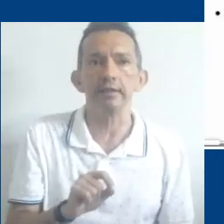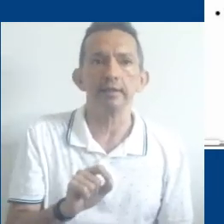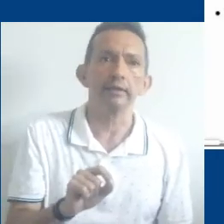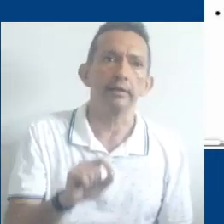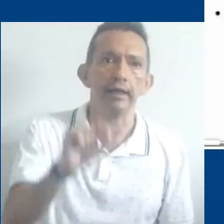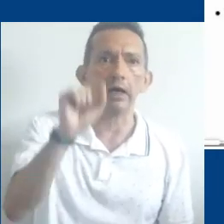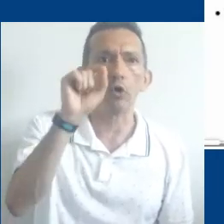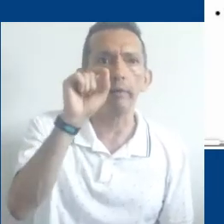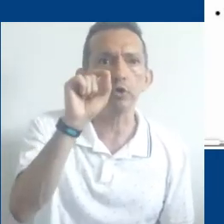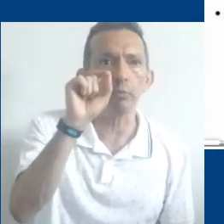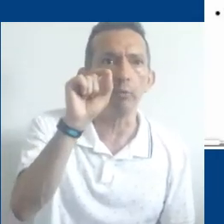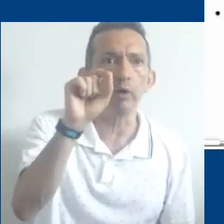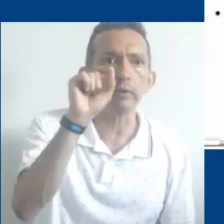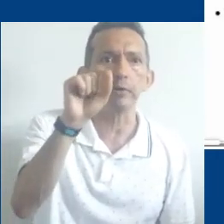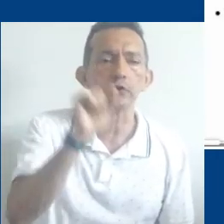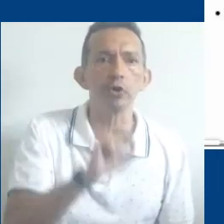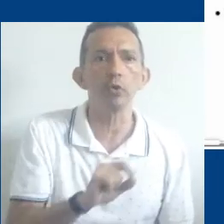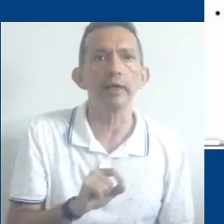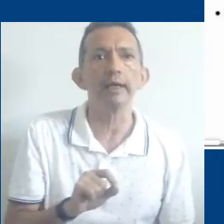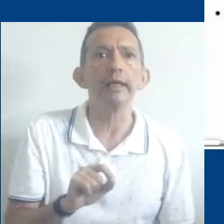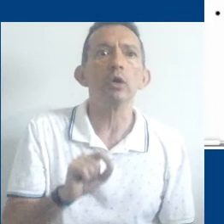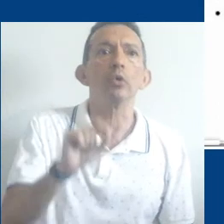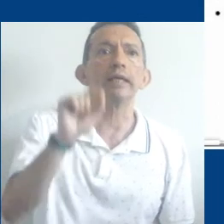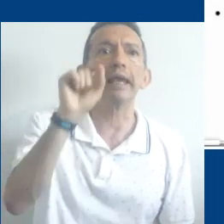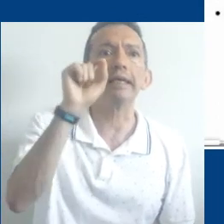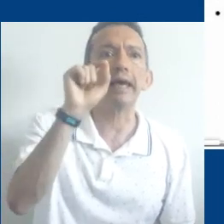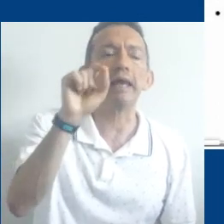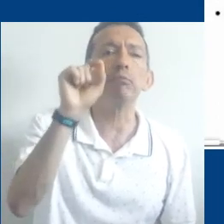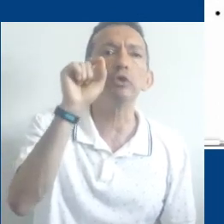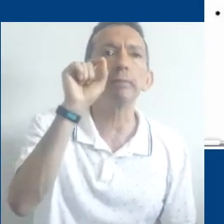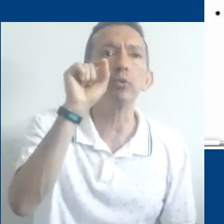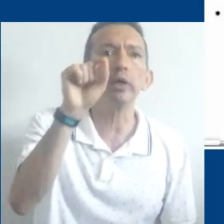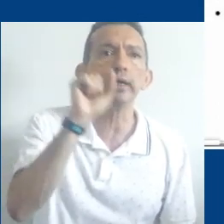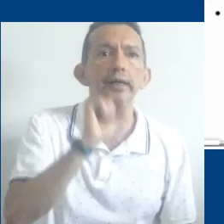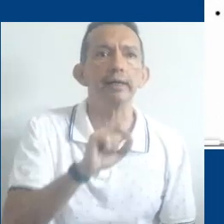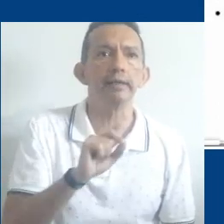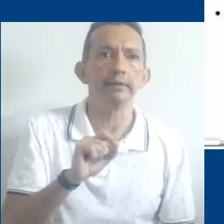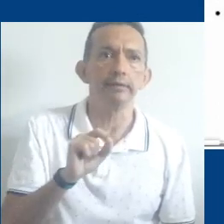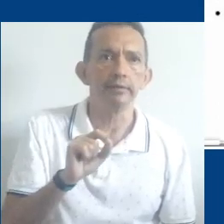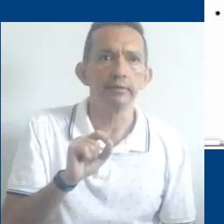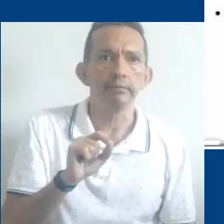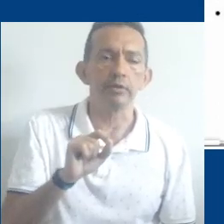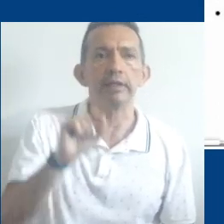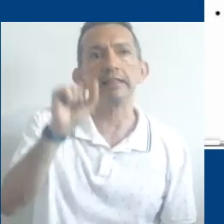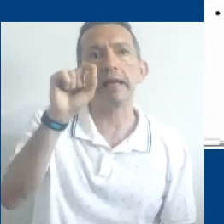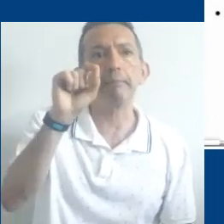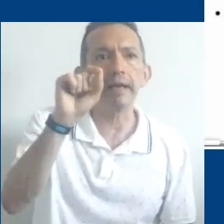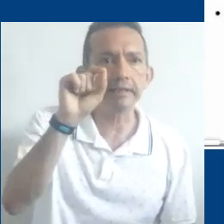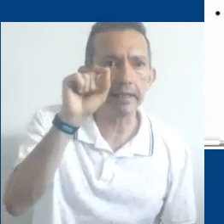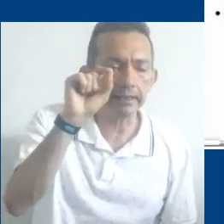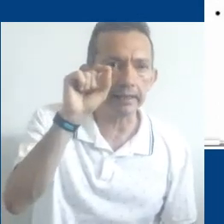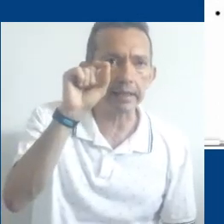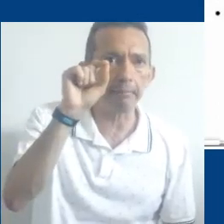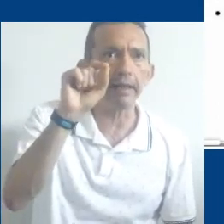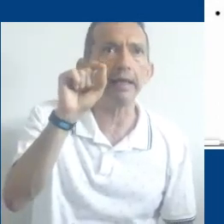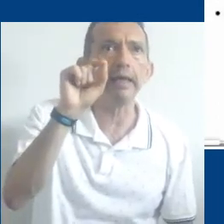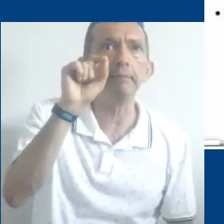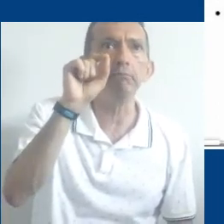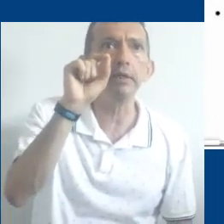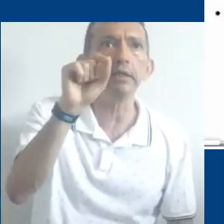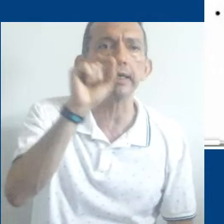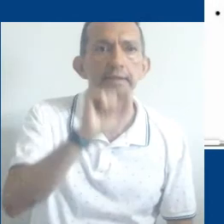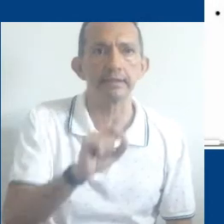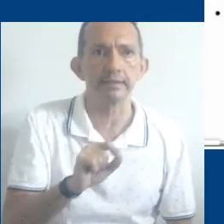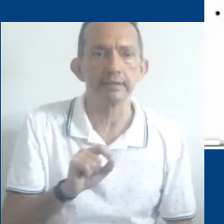silicose, que ela acomete o pulmão da pessoa quando ela inala muita poeira. Por exemplo, quem trabalha